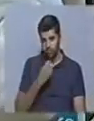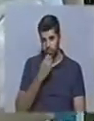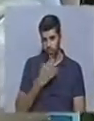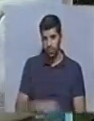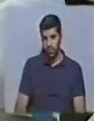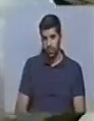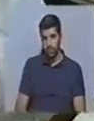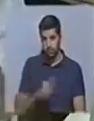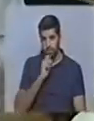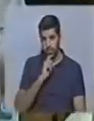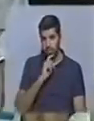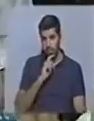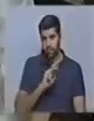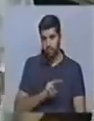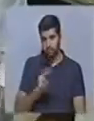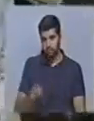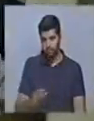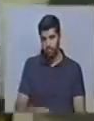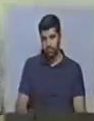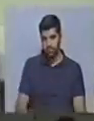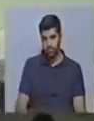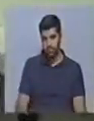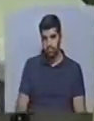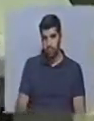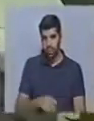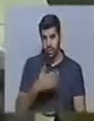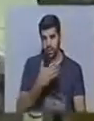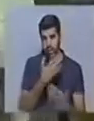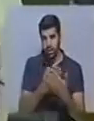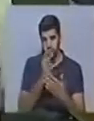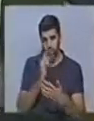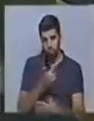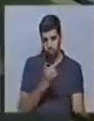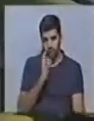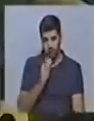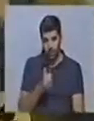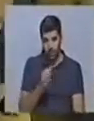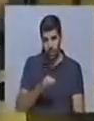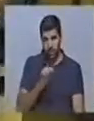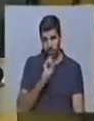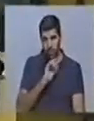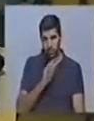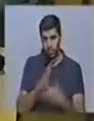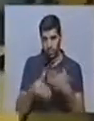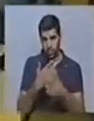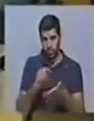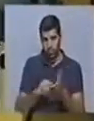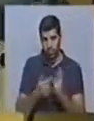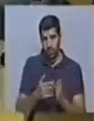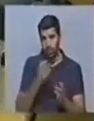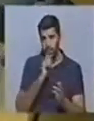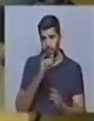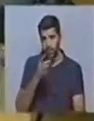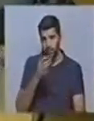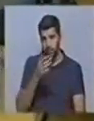bem. Podemos passar para aqui? Até agora correu bem, o Tiago vê bem. Muito correu bem. Muito bem, teremos que depois continuar o rastreio. Oh, Tiago, podes tirar. Agora vou-te